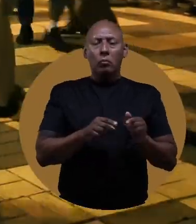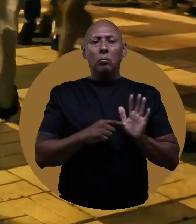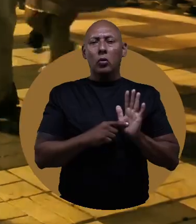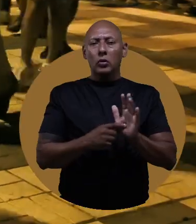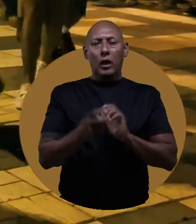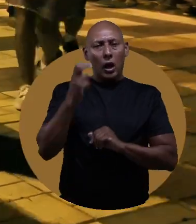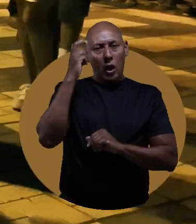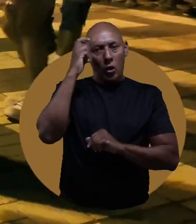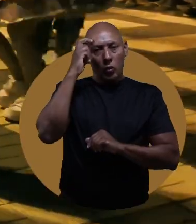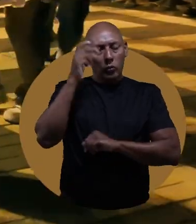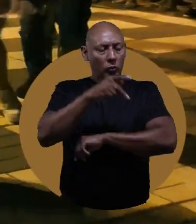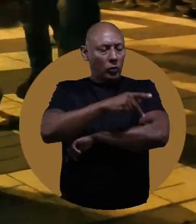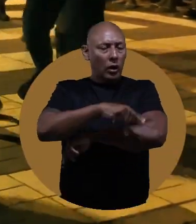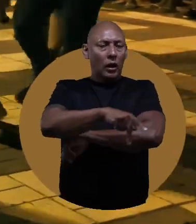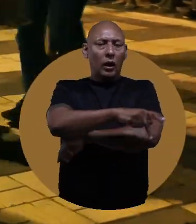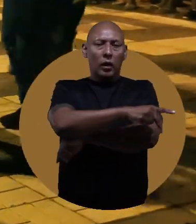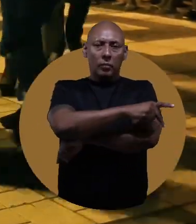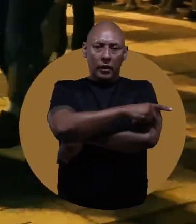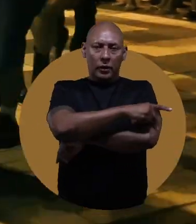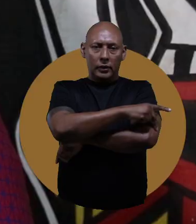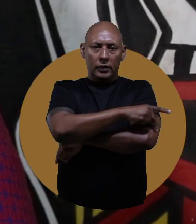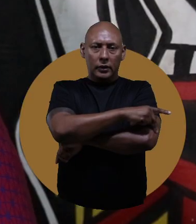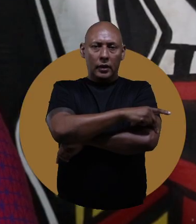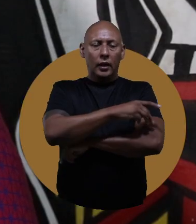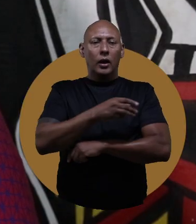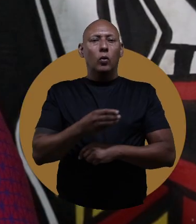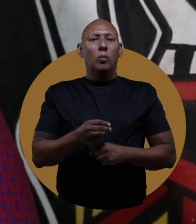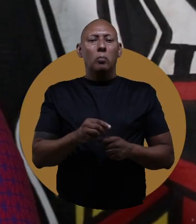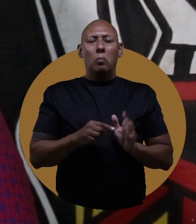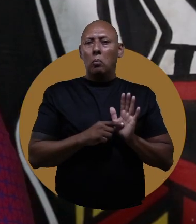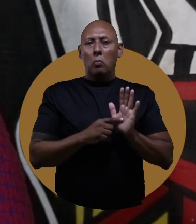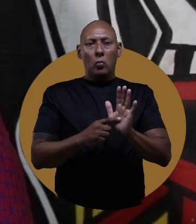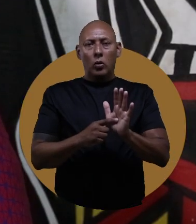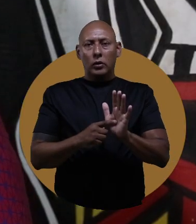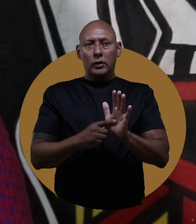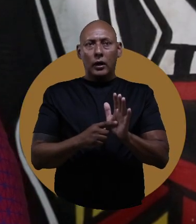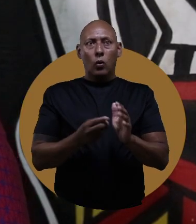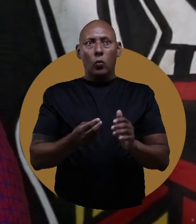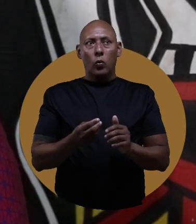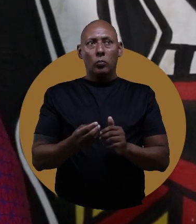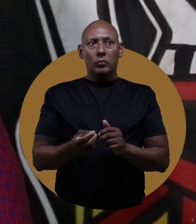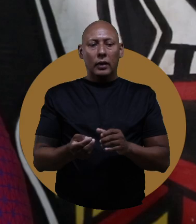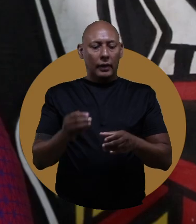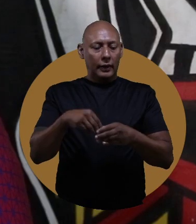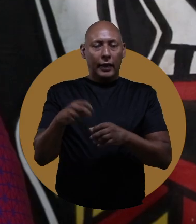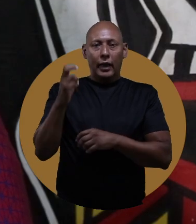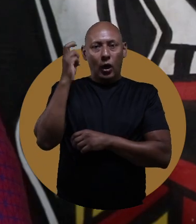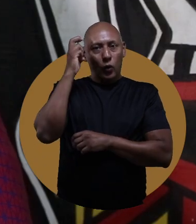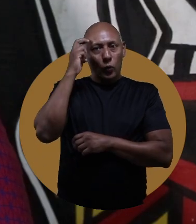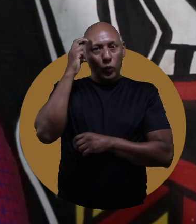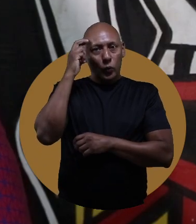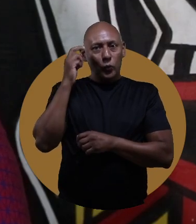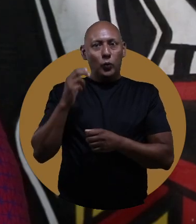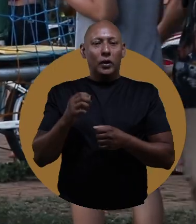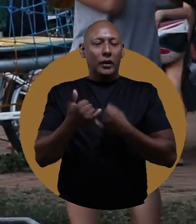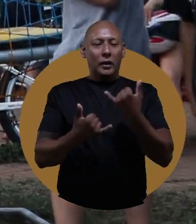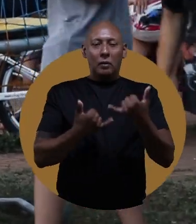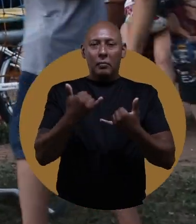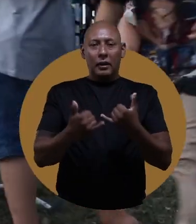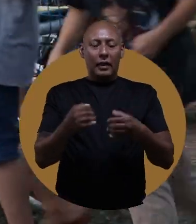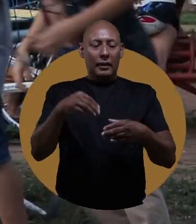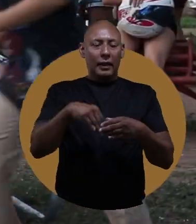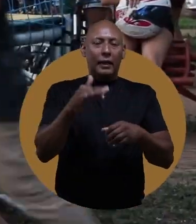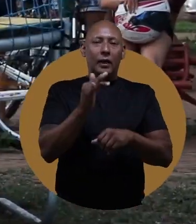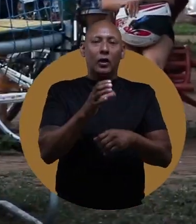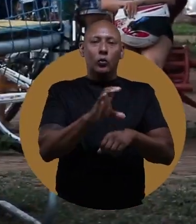direito à cultura. Cultura e lazer na praça foi uma forma prática de se exercer o direito à cultura, né? E ao lazer, que está